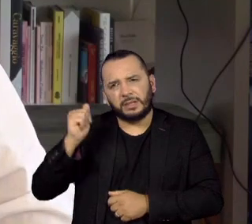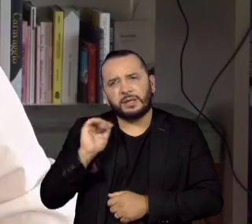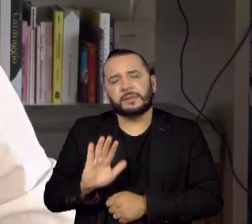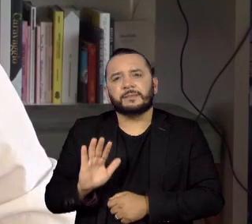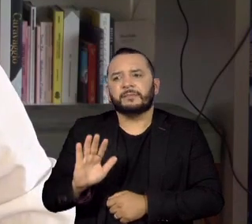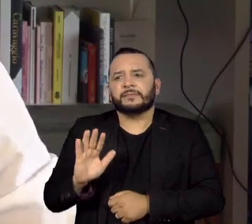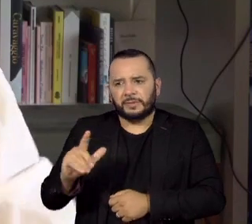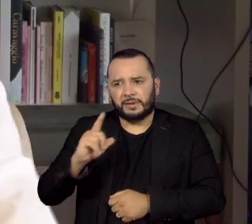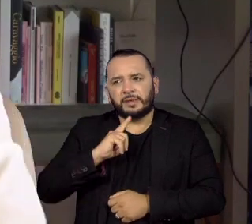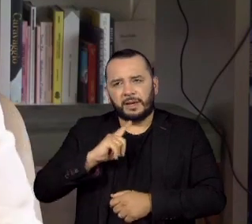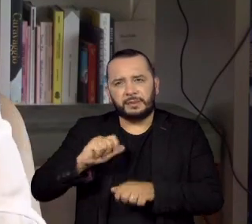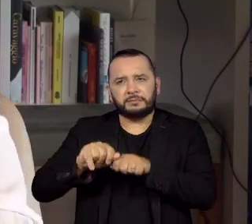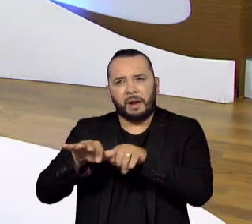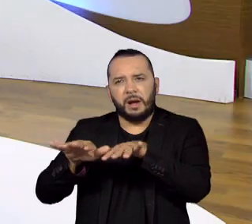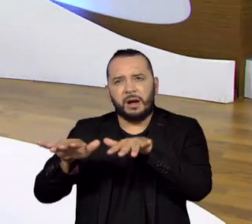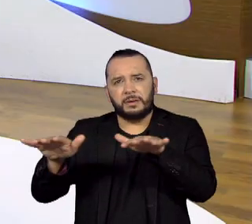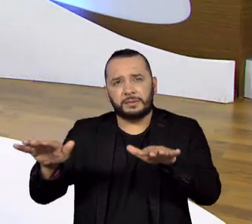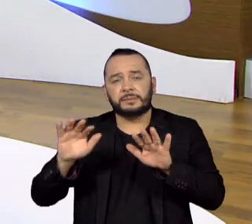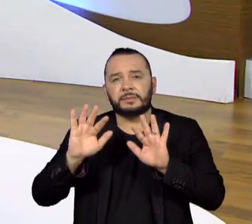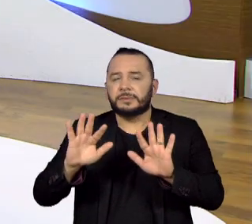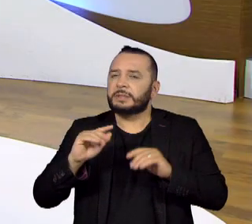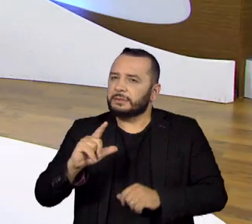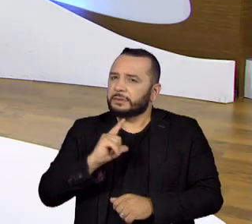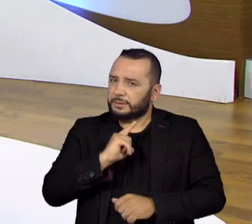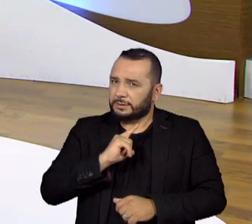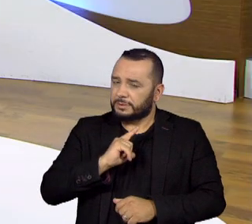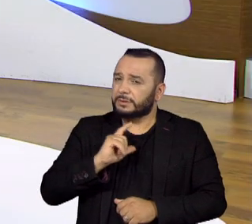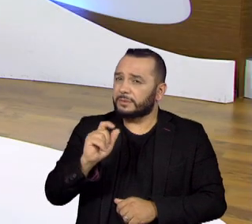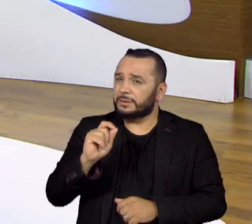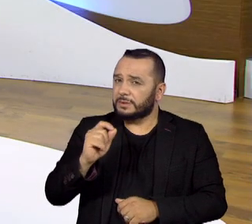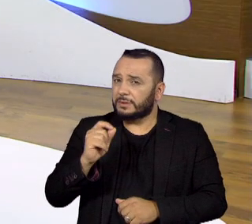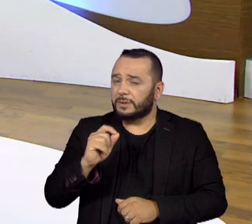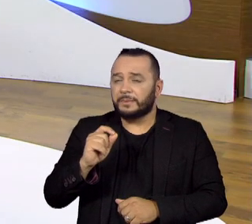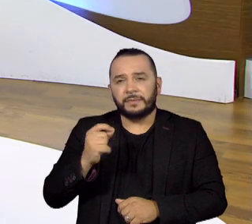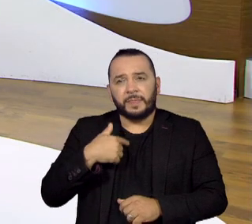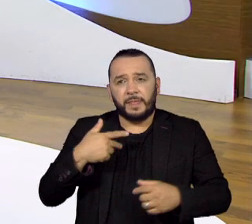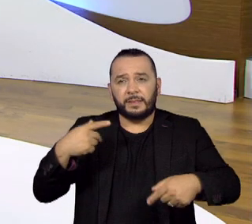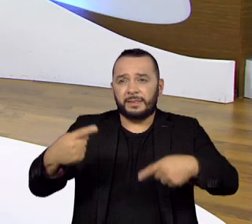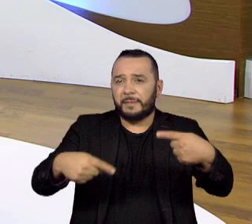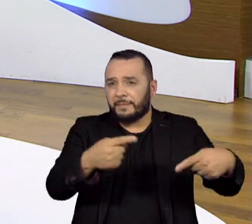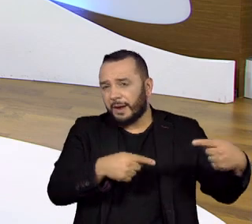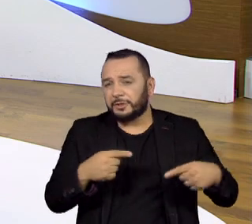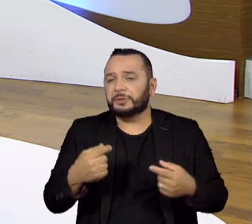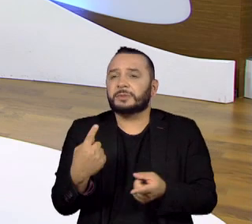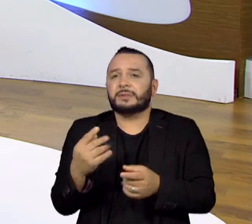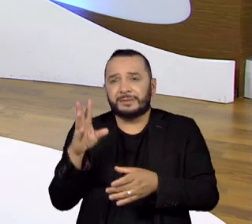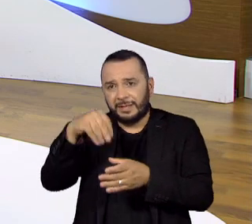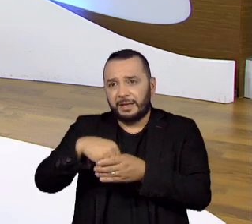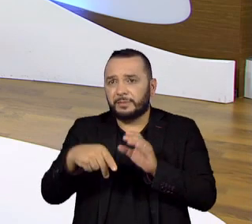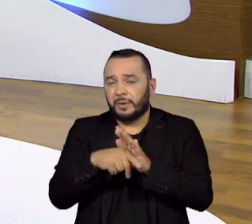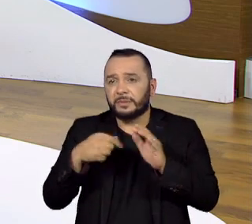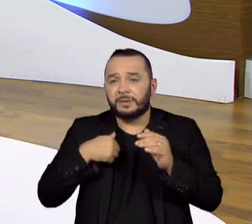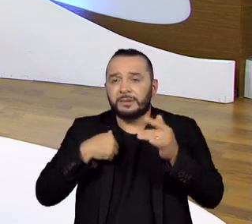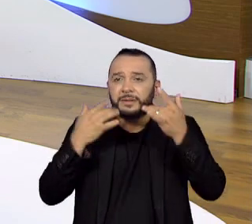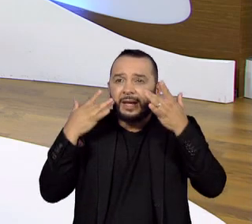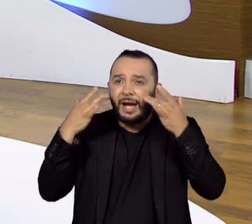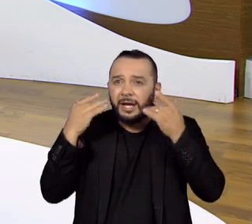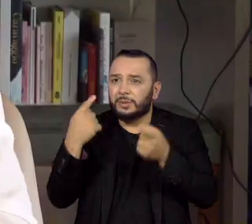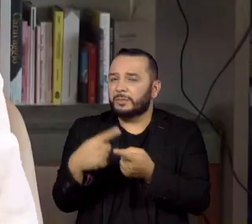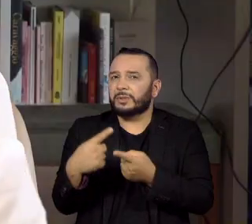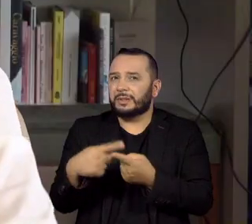tal qual a gente usou na peça, tem a ver um pouco também com a frustração que a gente ficou do Bolsonaro não ter participado do debate